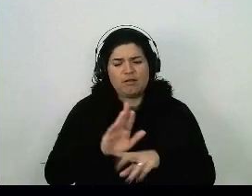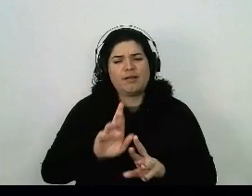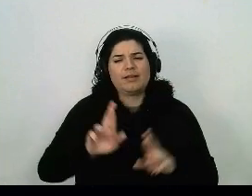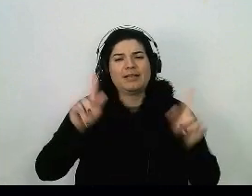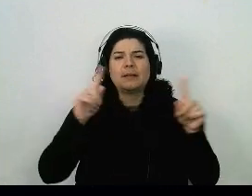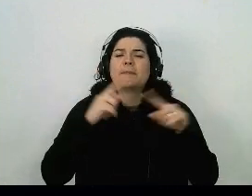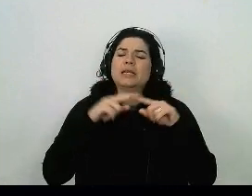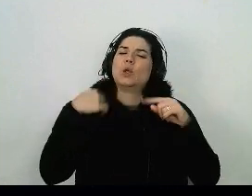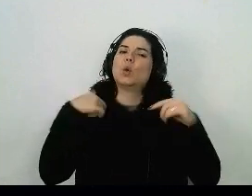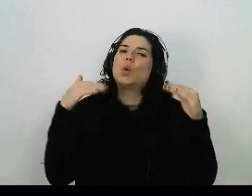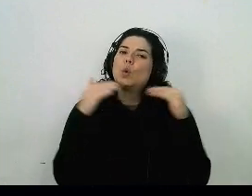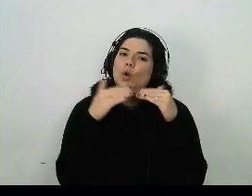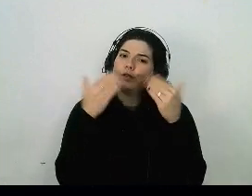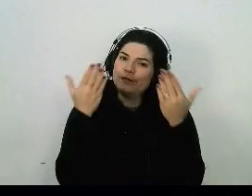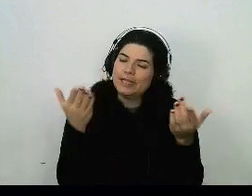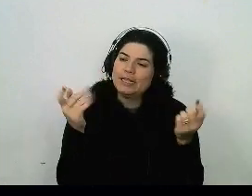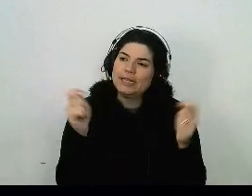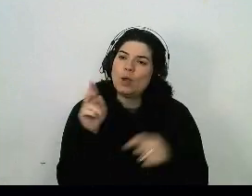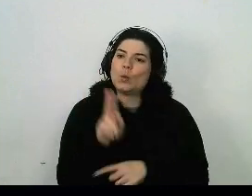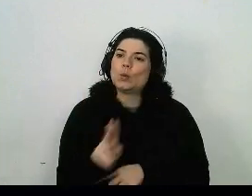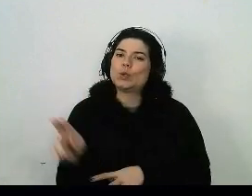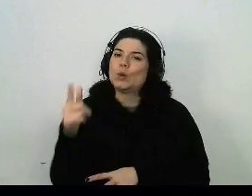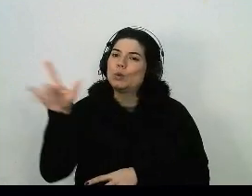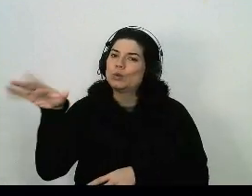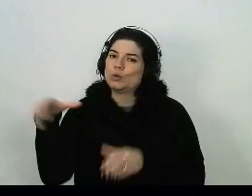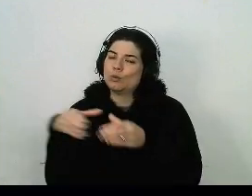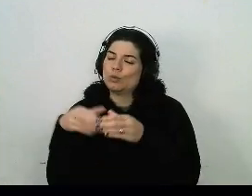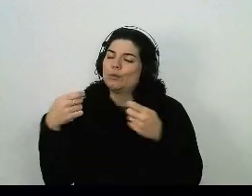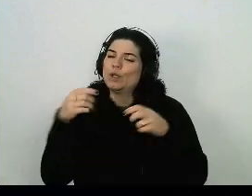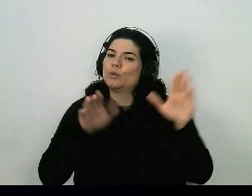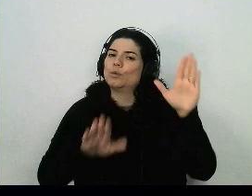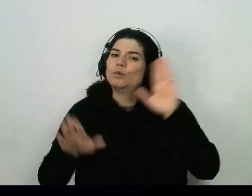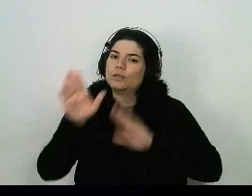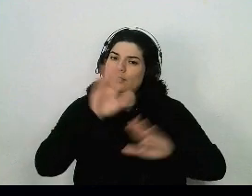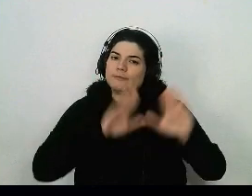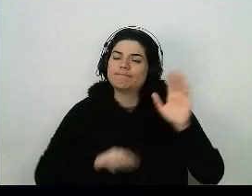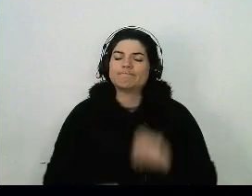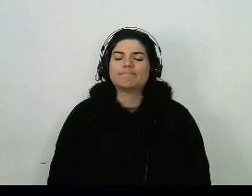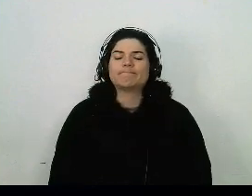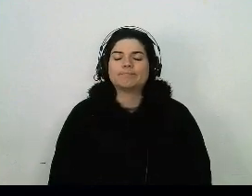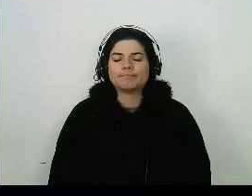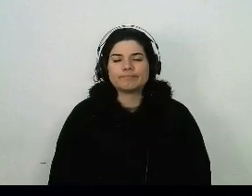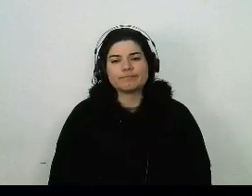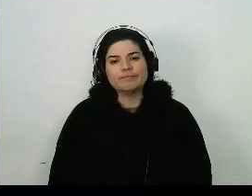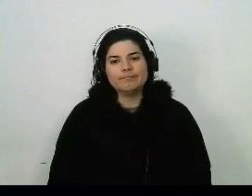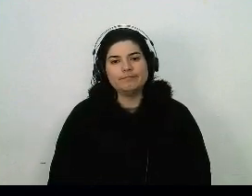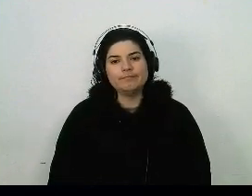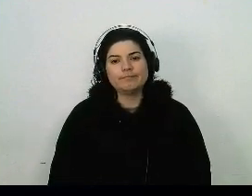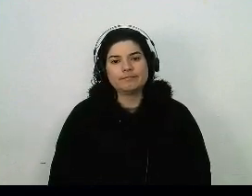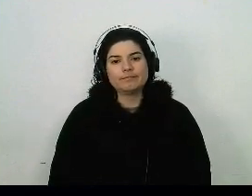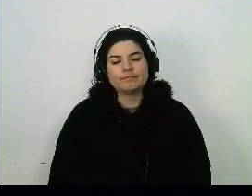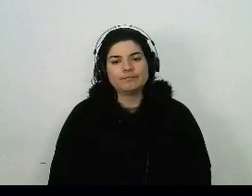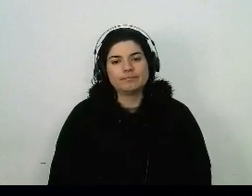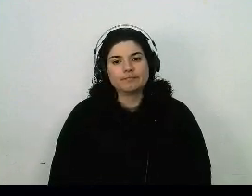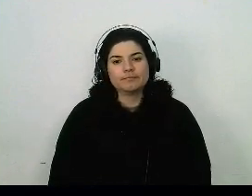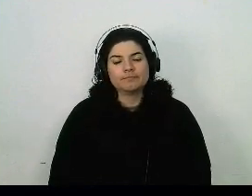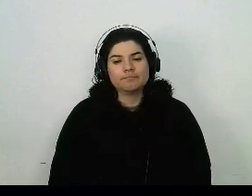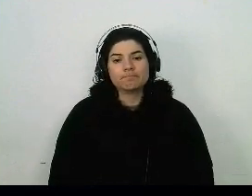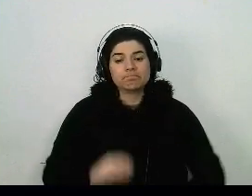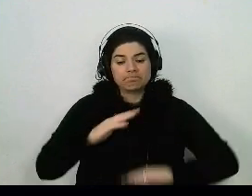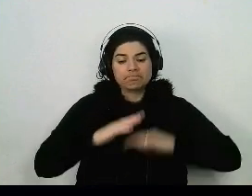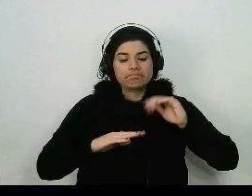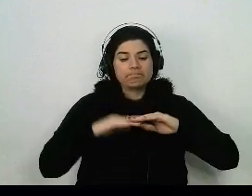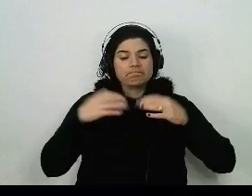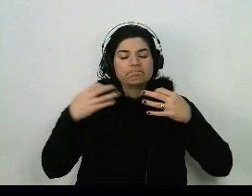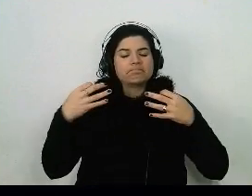porque ela pode ser usada contra o time a gente tem que tomar muito cuidado com isso na parte de eficiência e fluxo aqui eu tenho